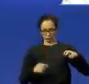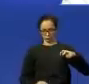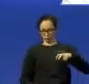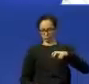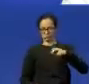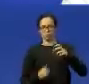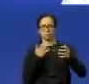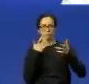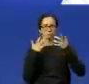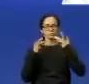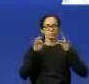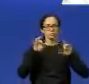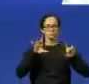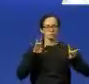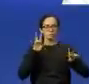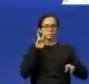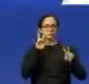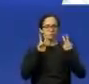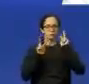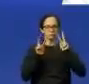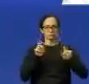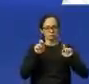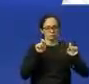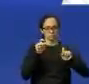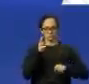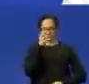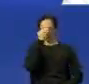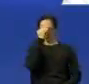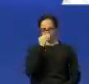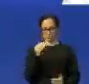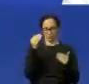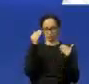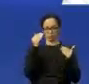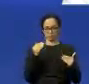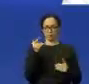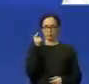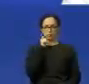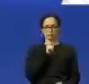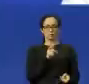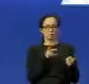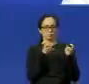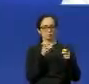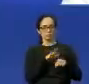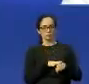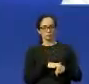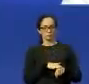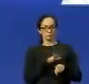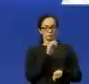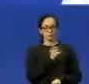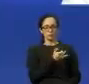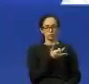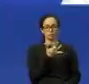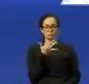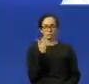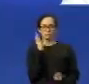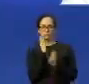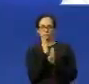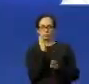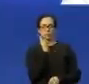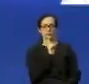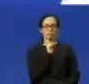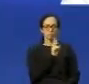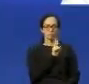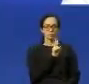a cor da luz de cada um desses semáforos. Qual a probabilidade de que a pessoa tenha observado exatamente um sinal com a cor